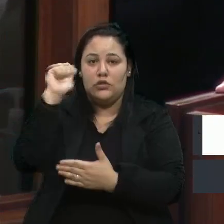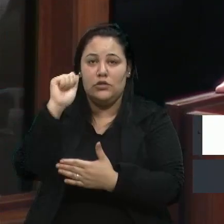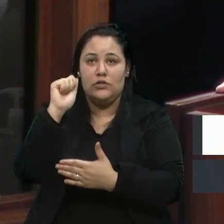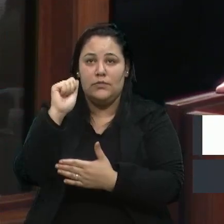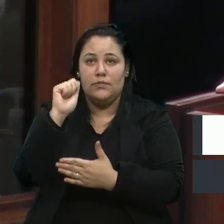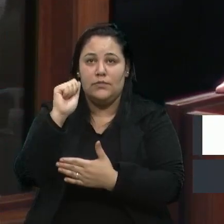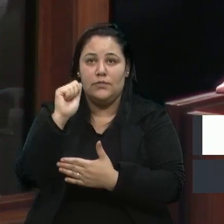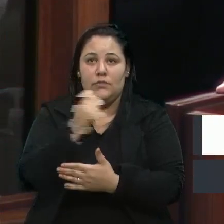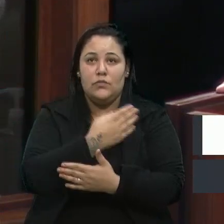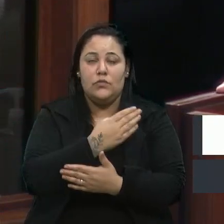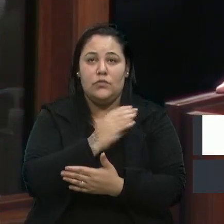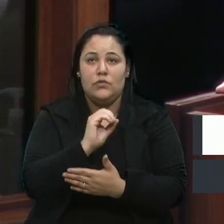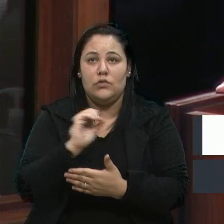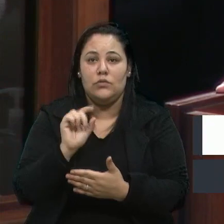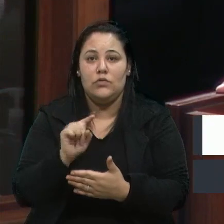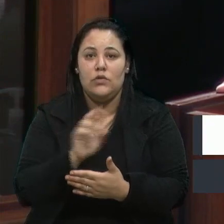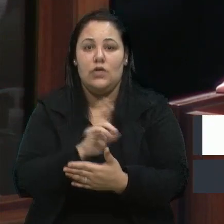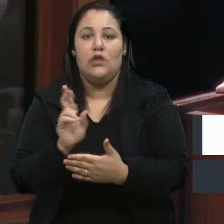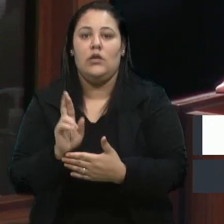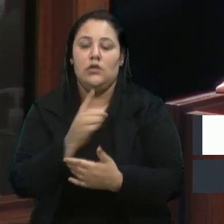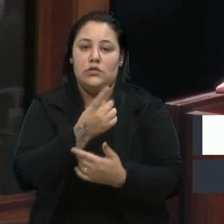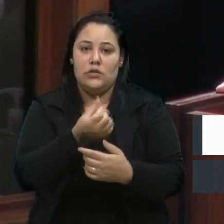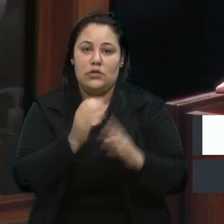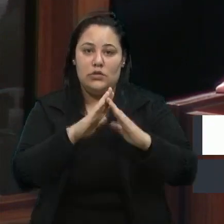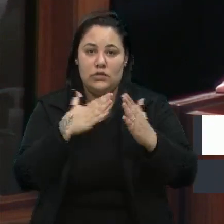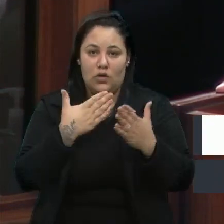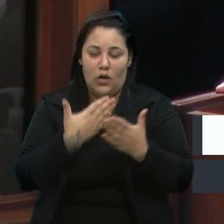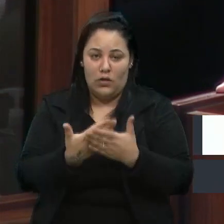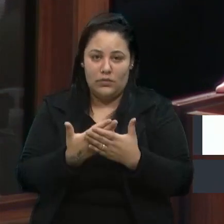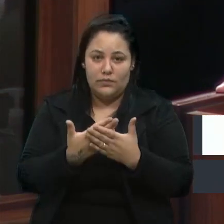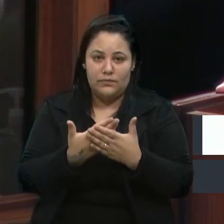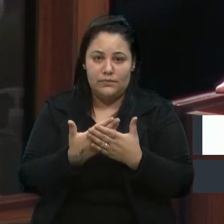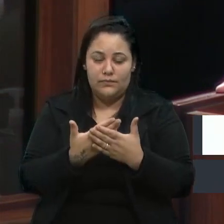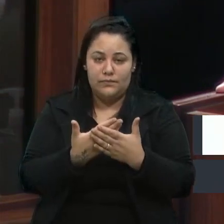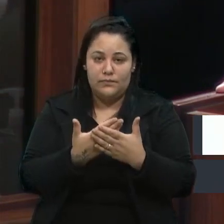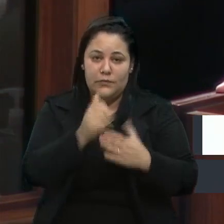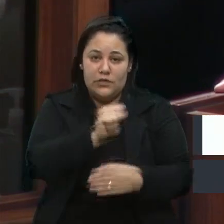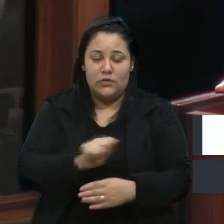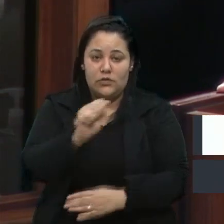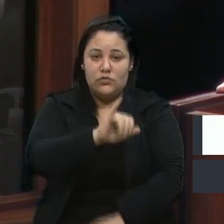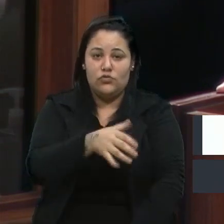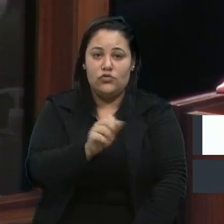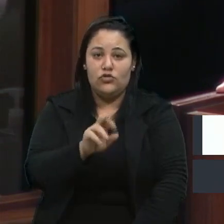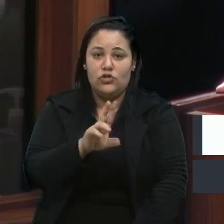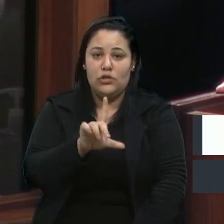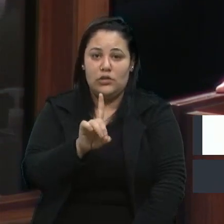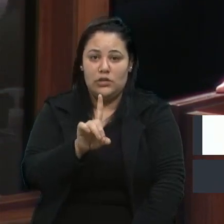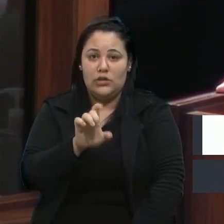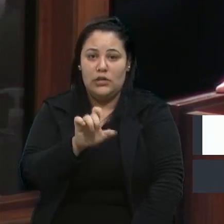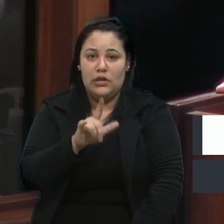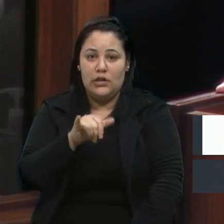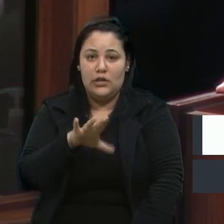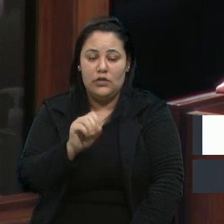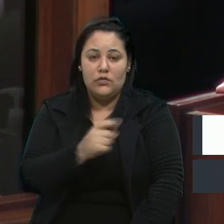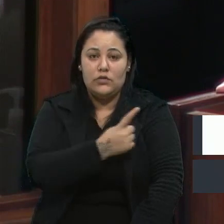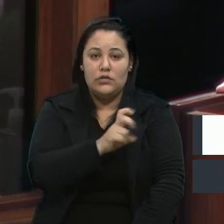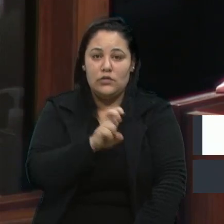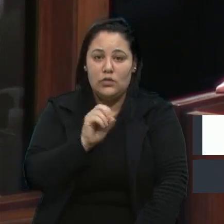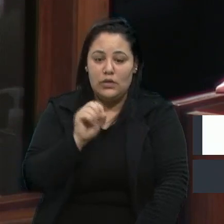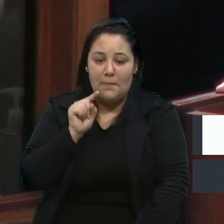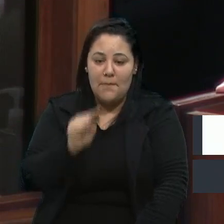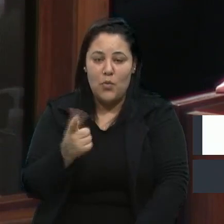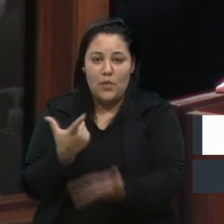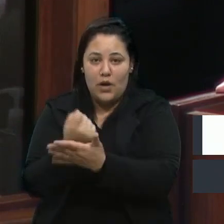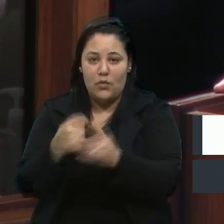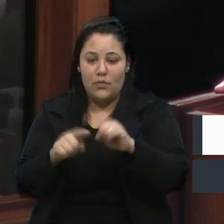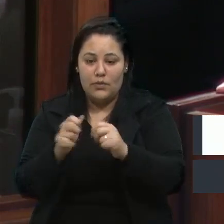16 escolas de ensino infantil geridas pela Associação Jardelino Ramos, 150 mil para aquisição de material para o